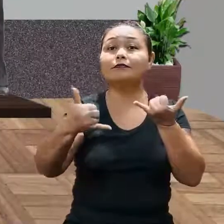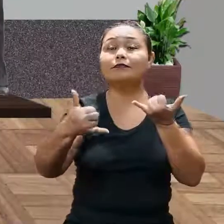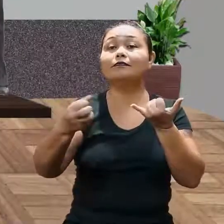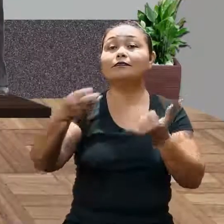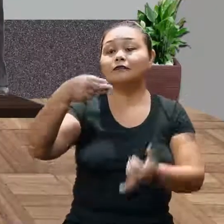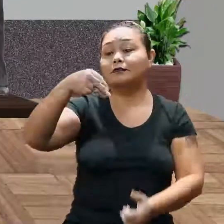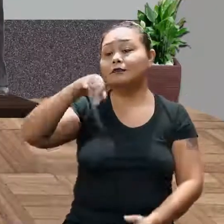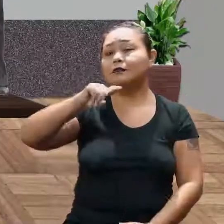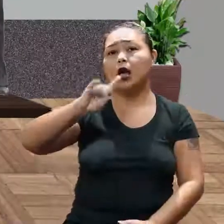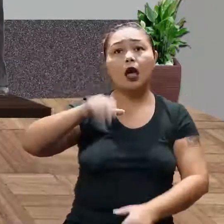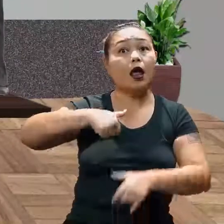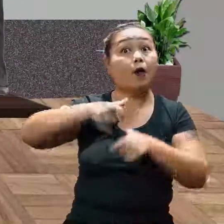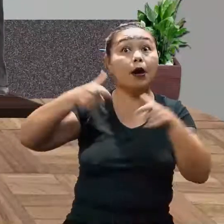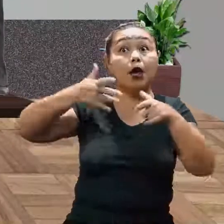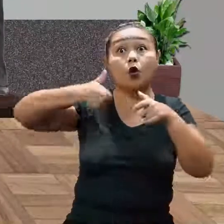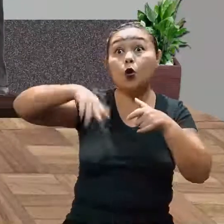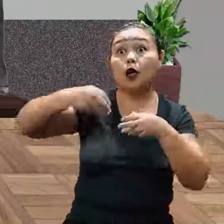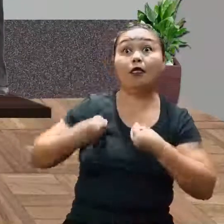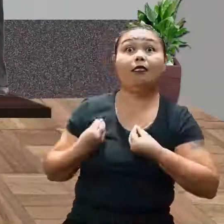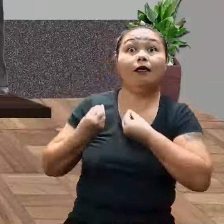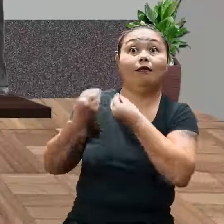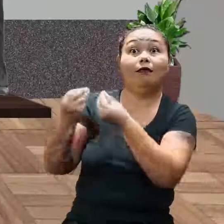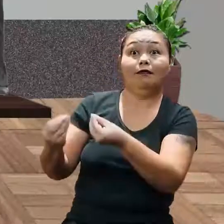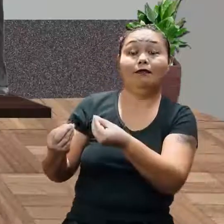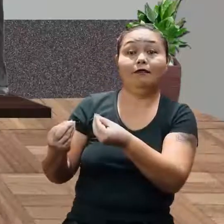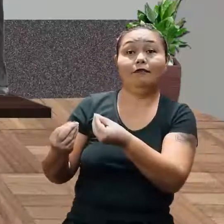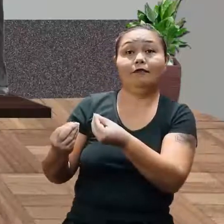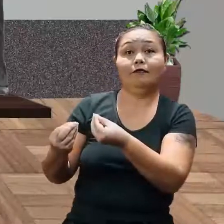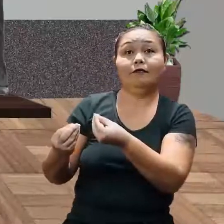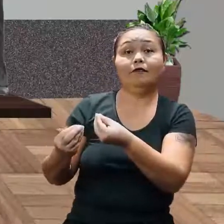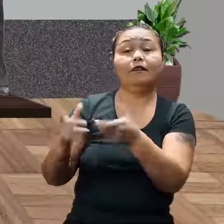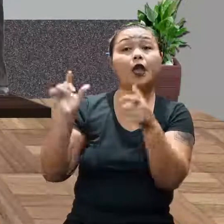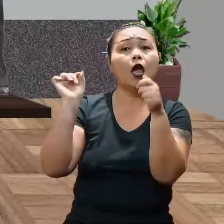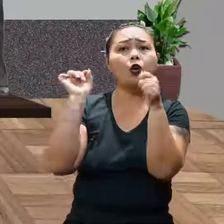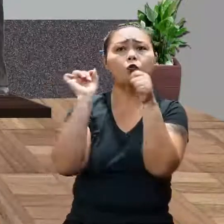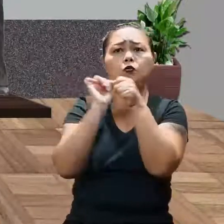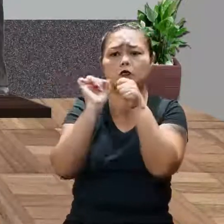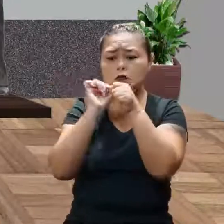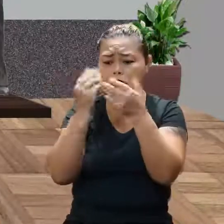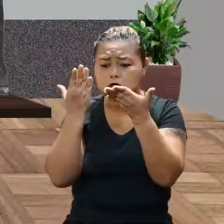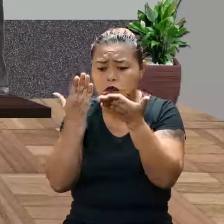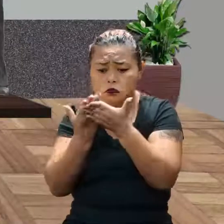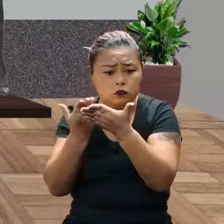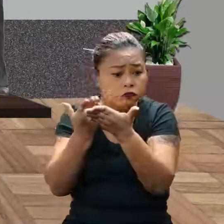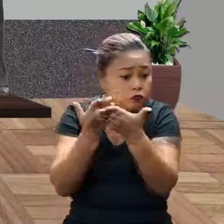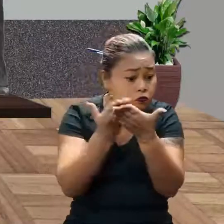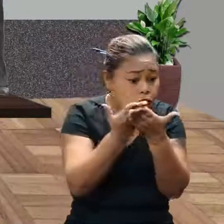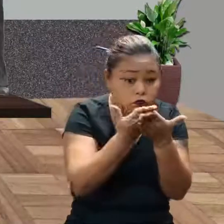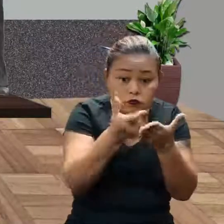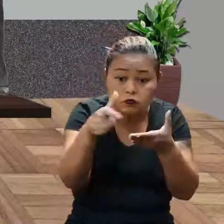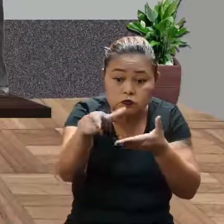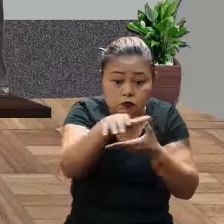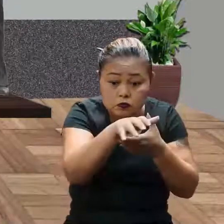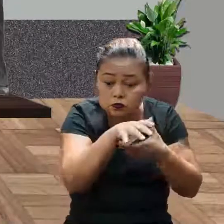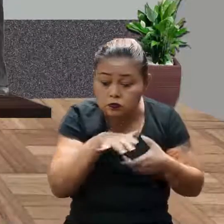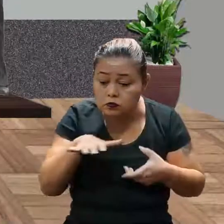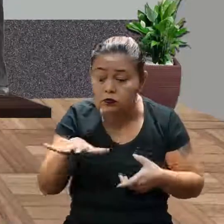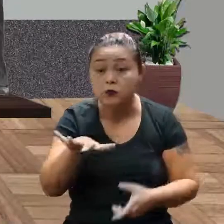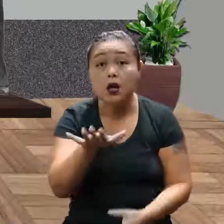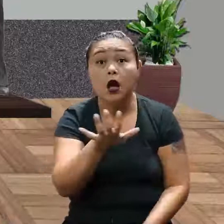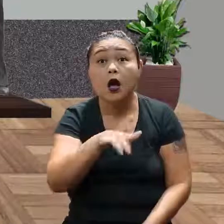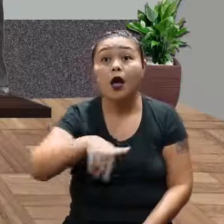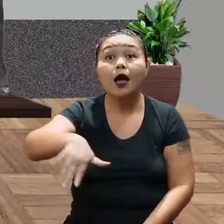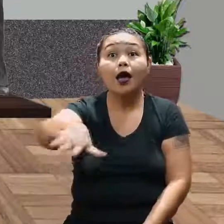missão muito maior que era dada a ele. Era uma missão de fazer estudo da região. Essa região não